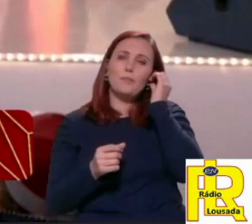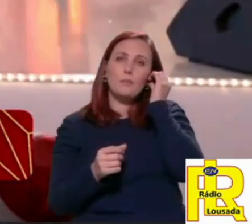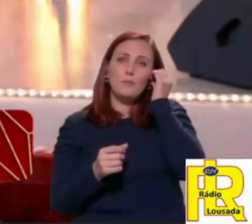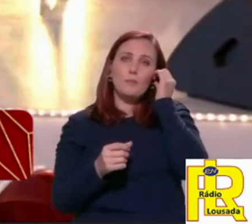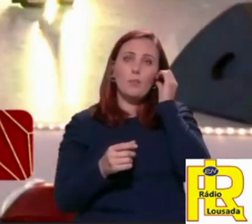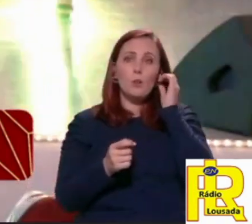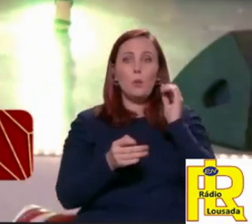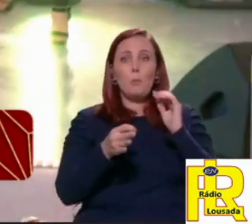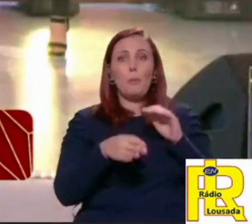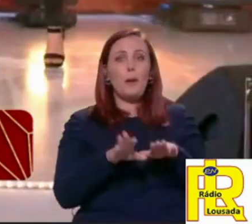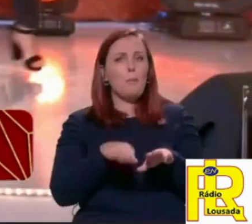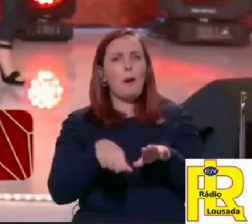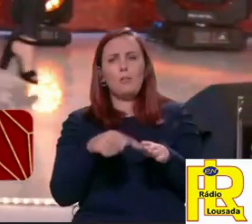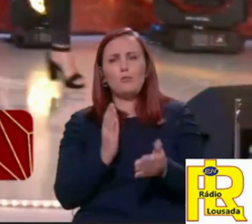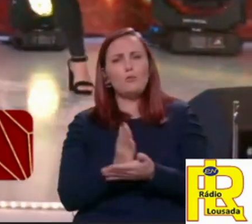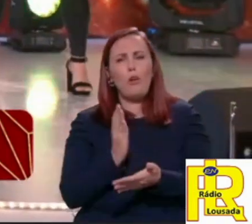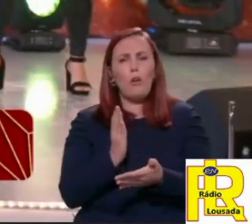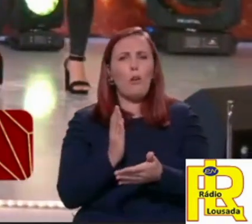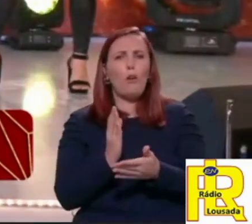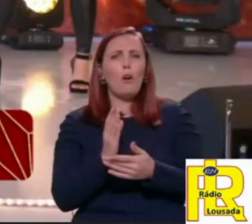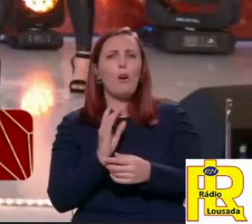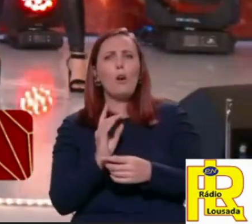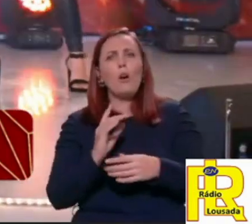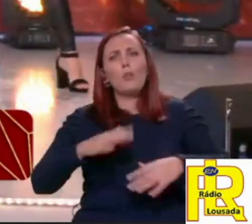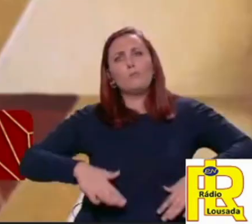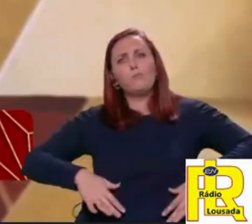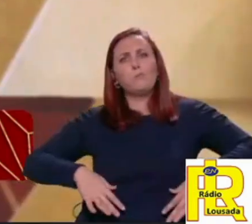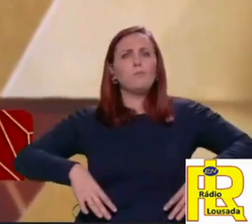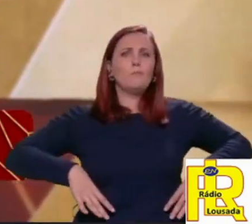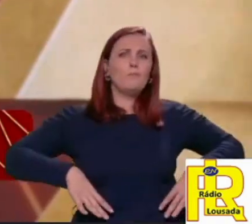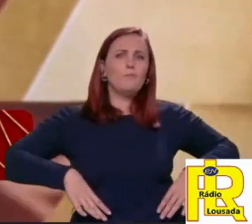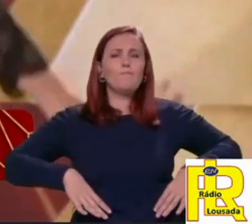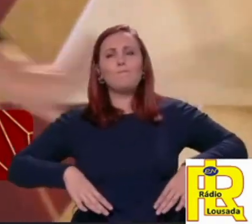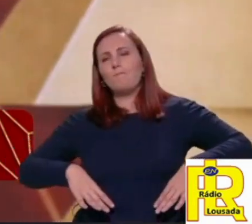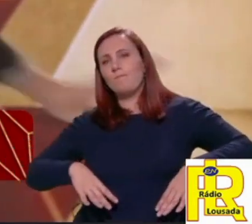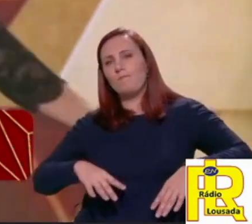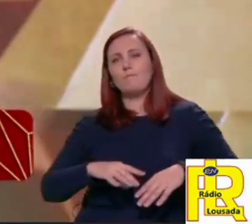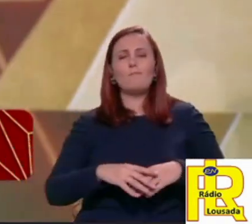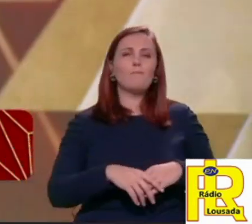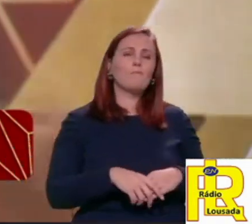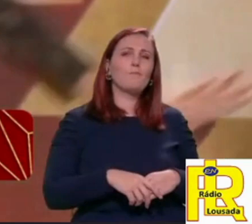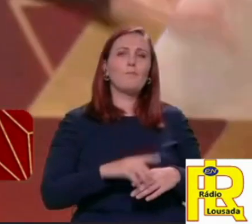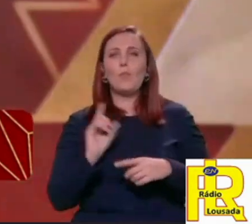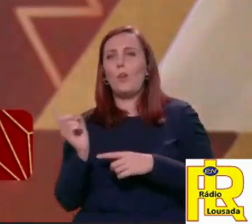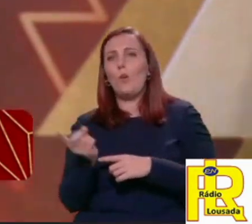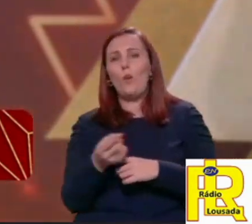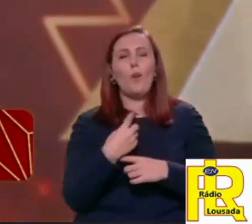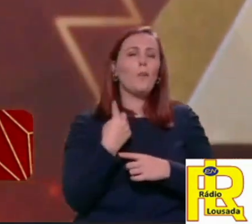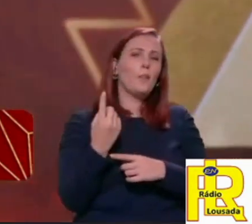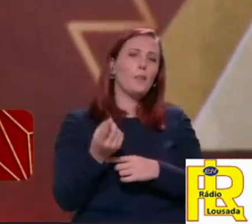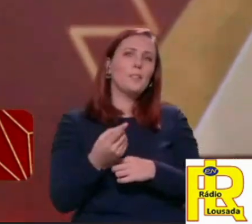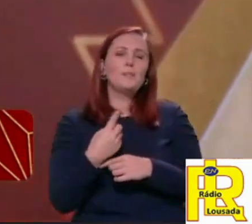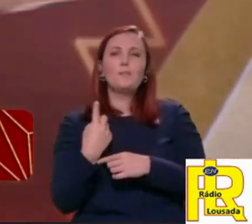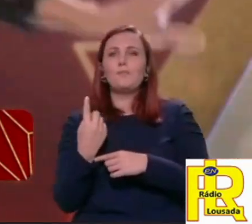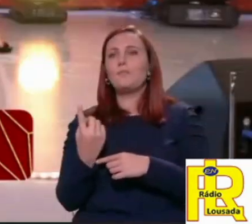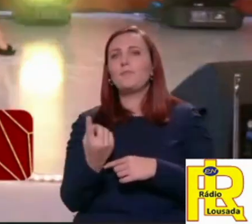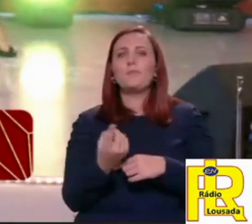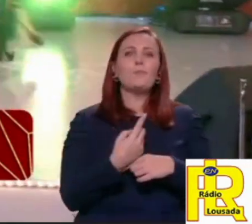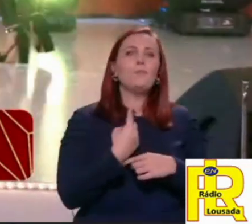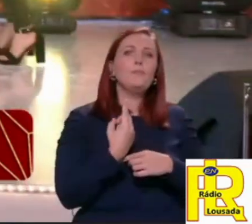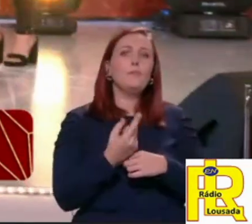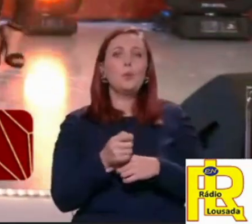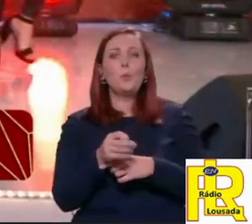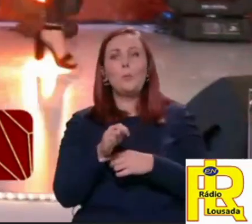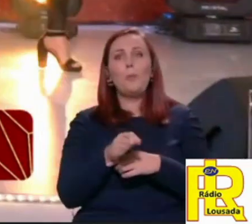bater o pezinho e rodar a cinturinha roda roda roda e